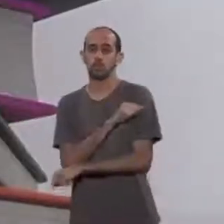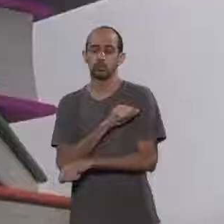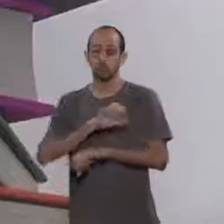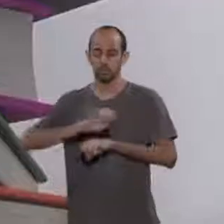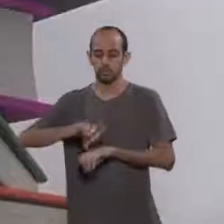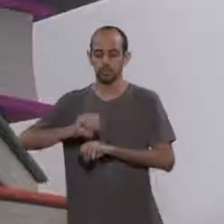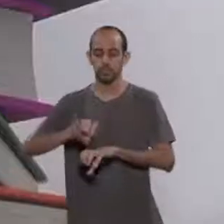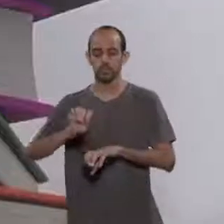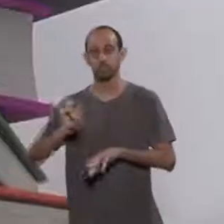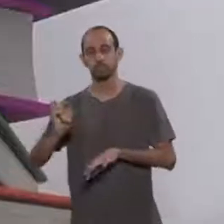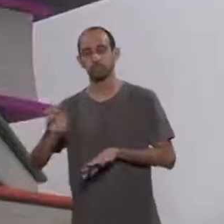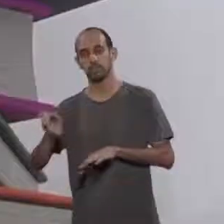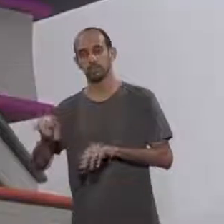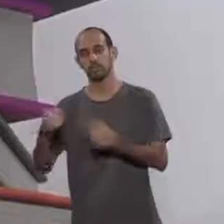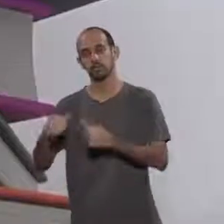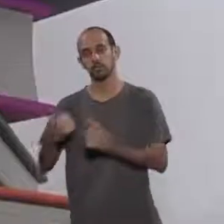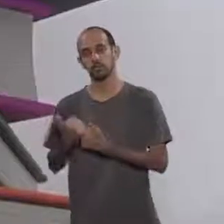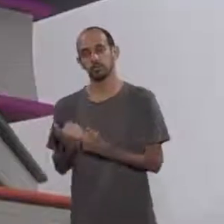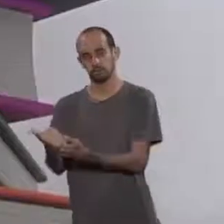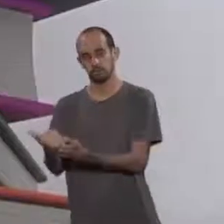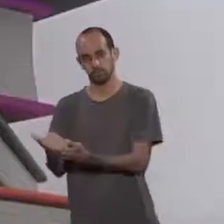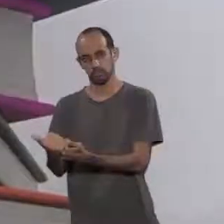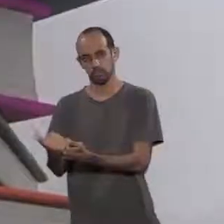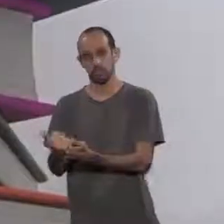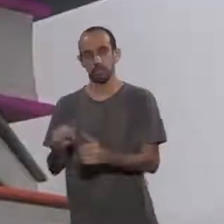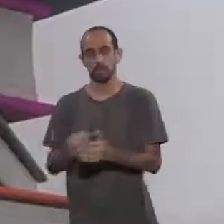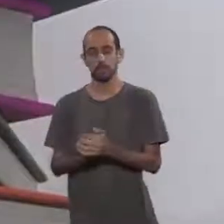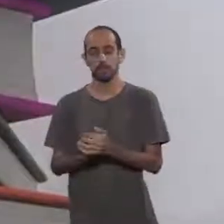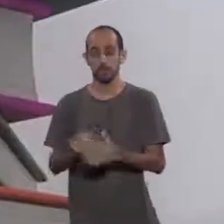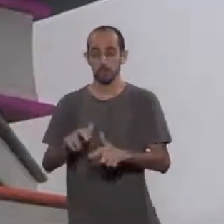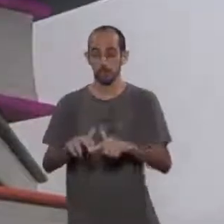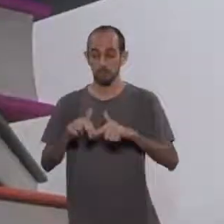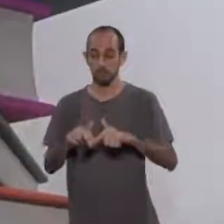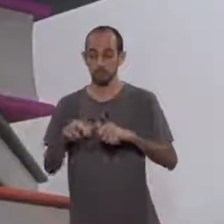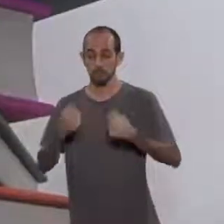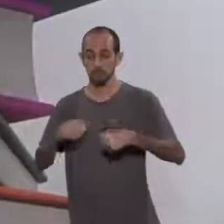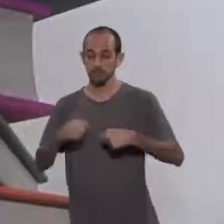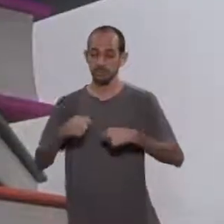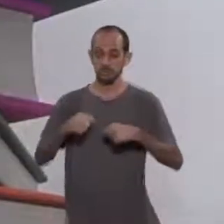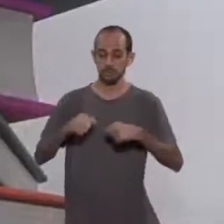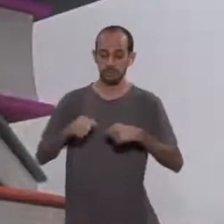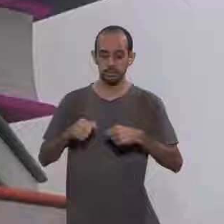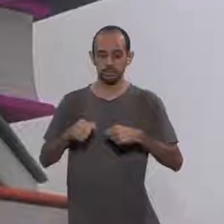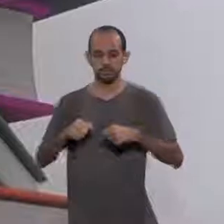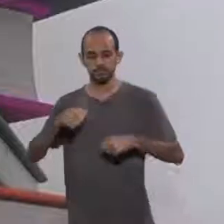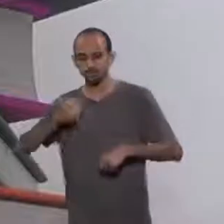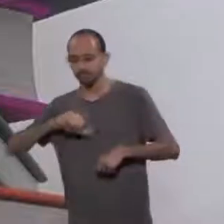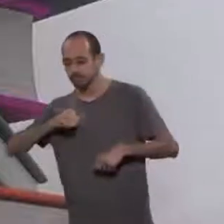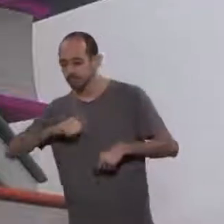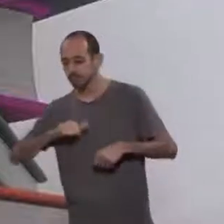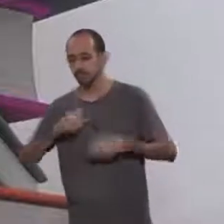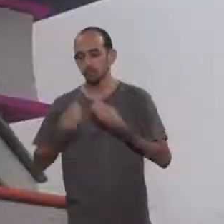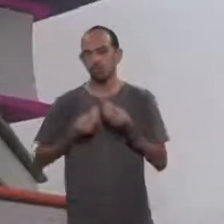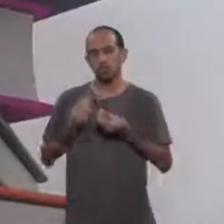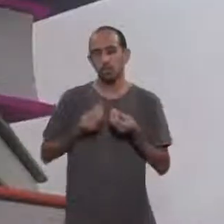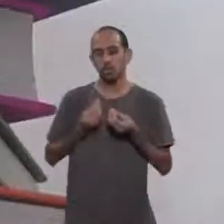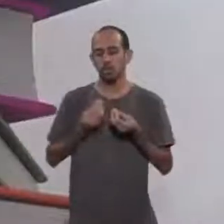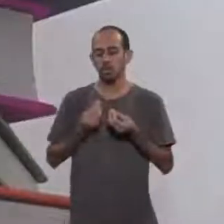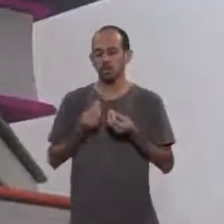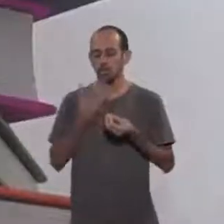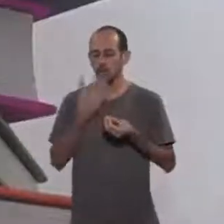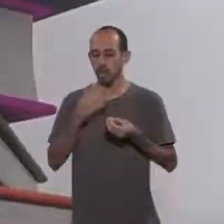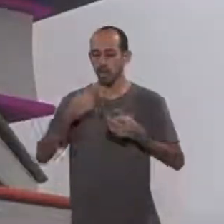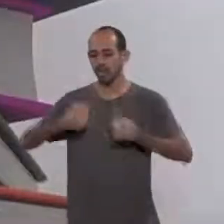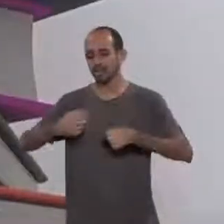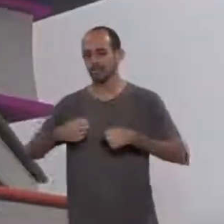educação especial, que você precisa dar aquele suporte. E aí você precisa analisar toda aquela questão das necessidades,